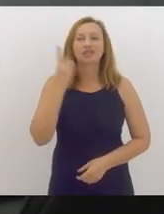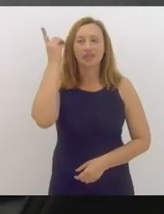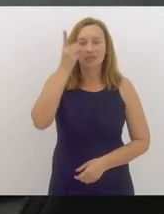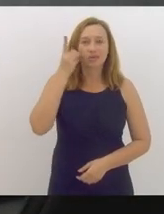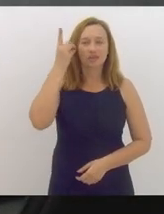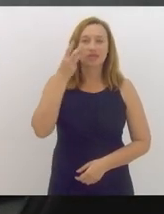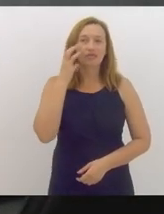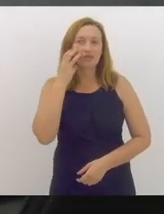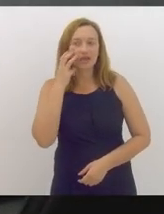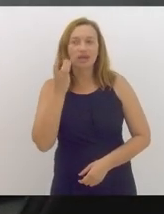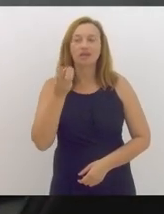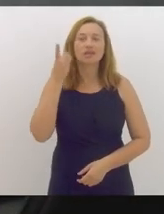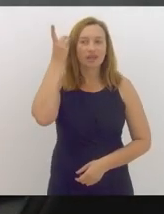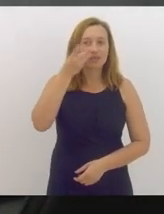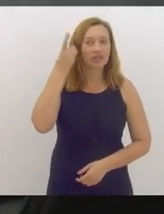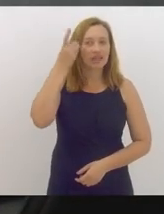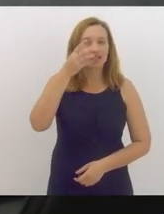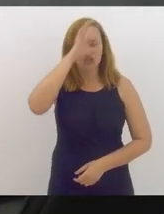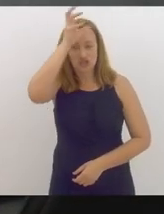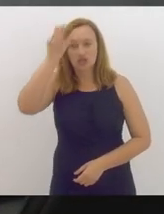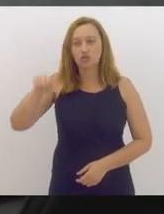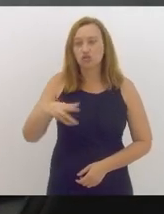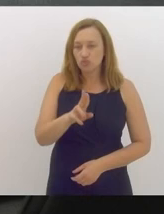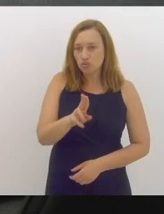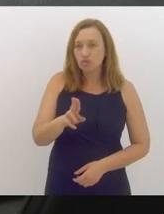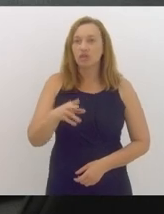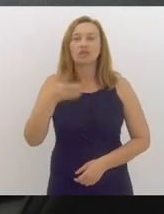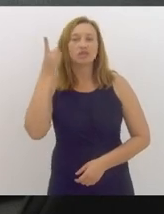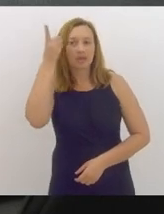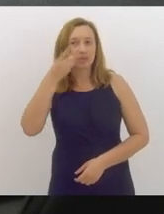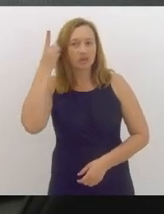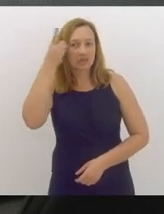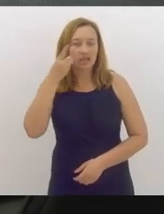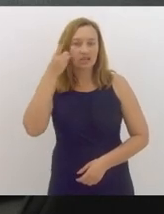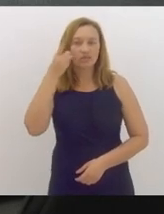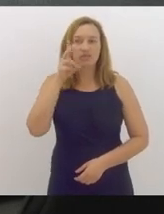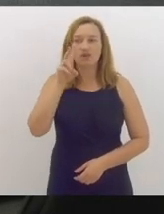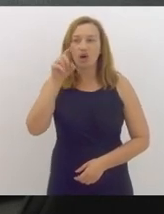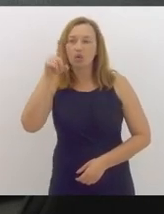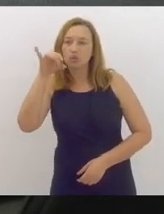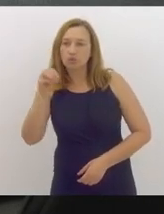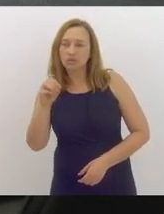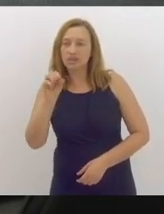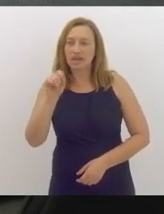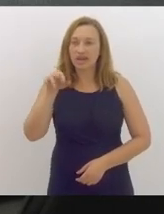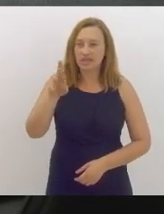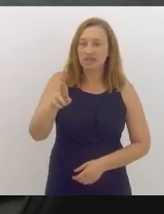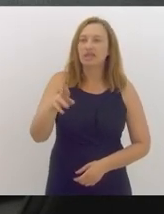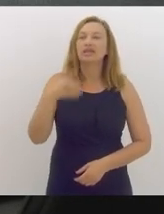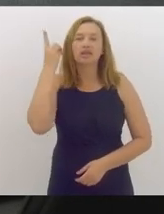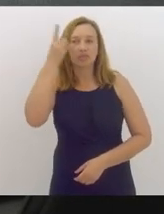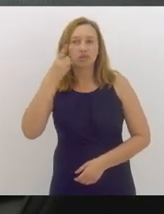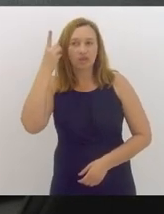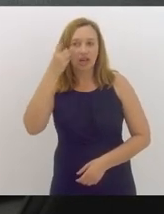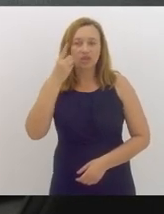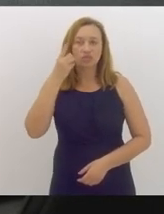deputado Valdec, deputada Tia Ju, deputado Valdo Ceasa, deputado Jorge Felipe Neto.